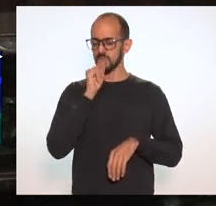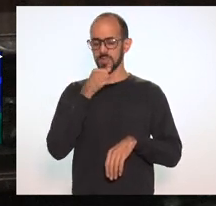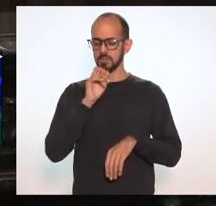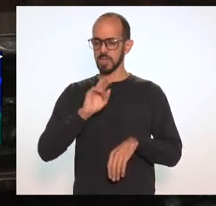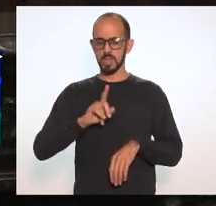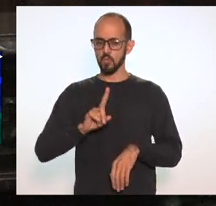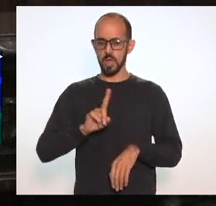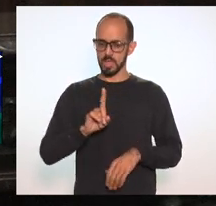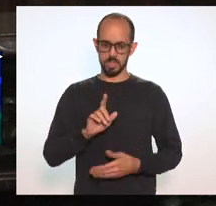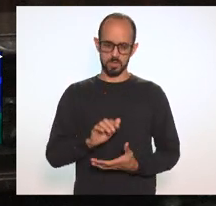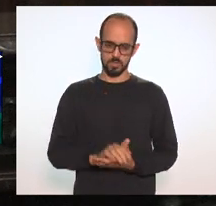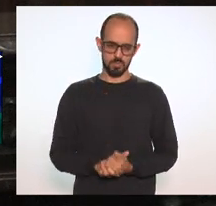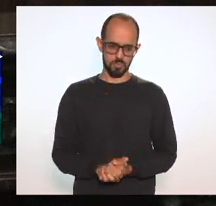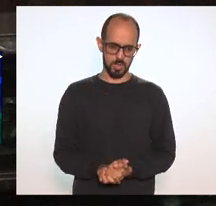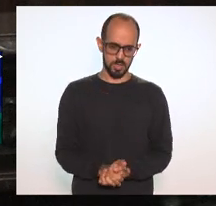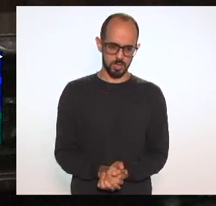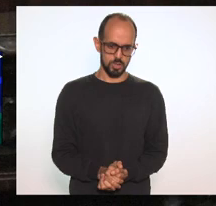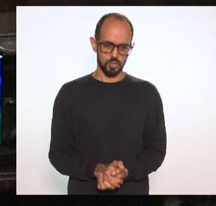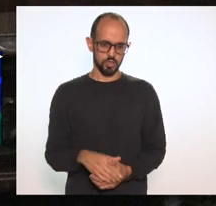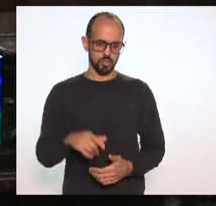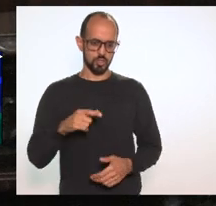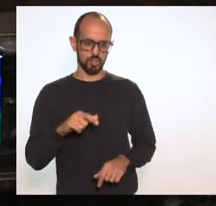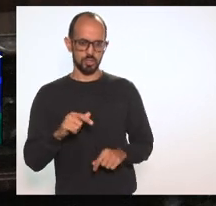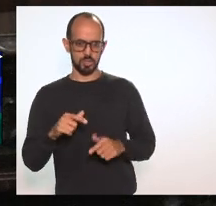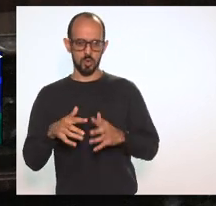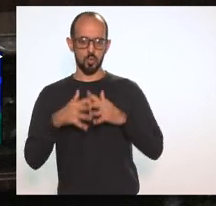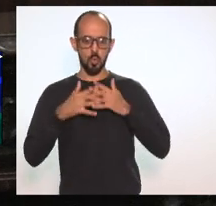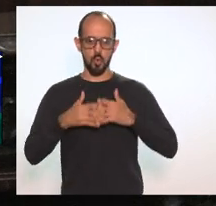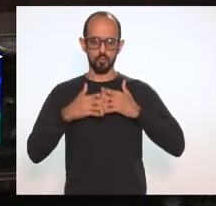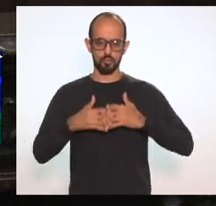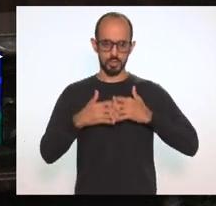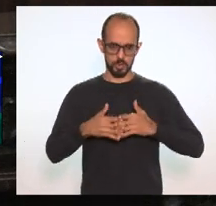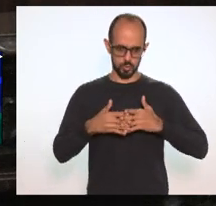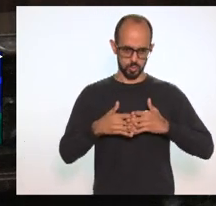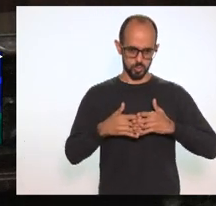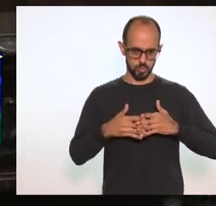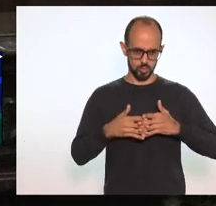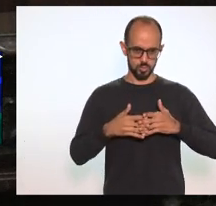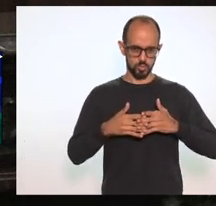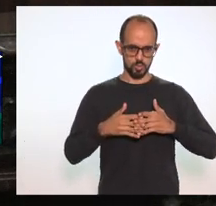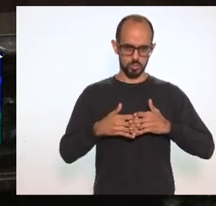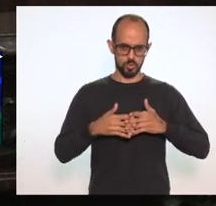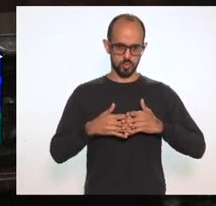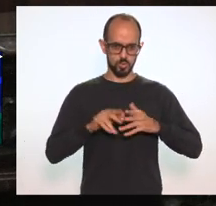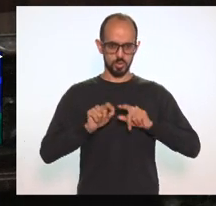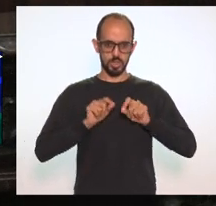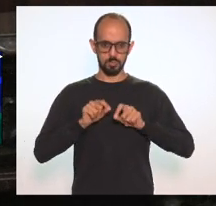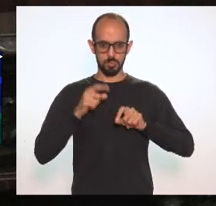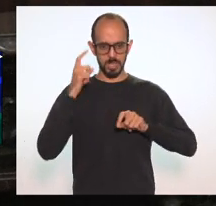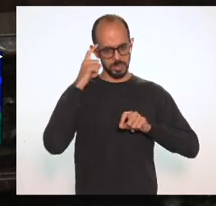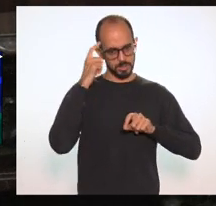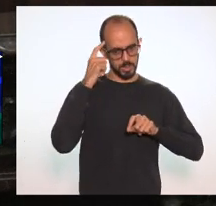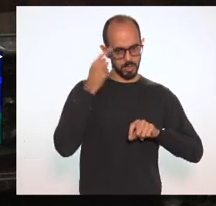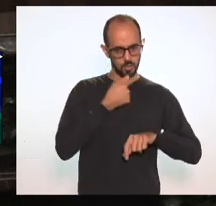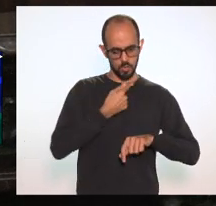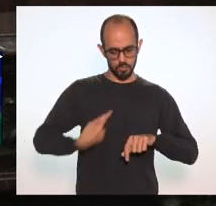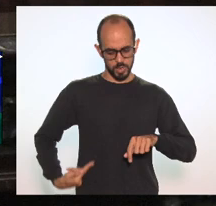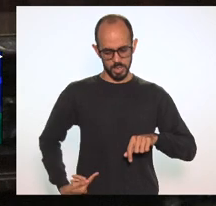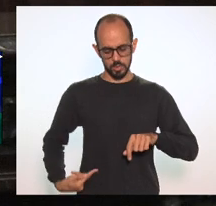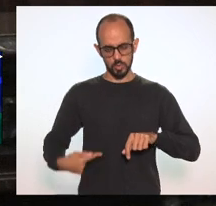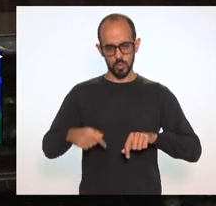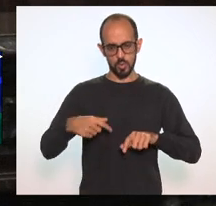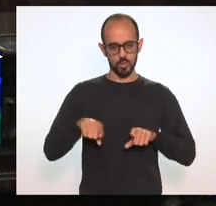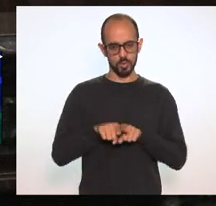artificial para nós temos um conflito muito grande entre o que pensa o governador Cláudio Castro e